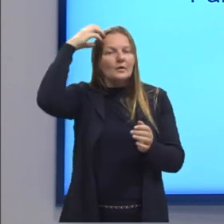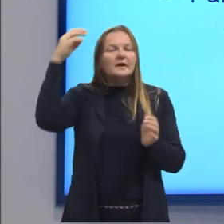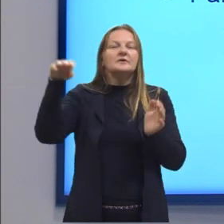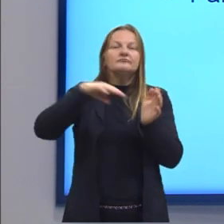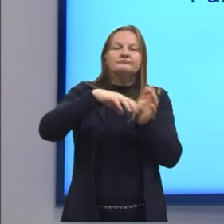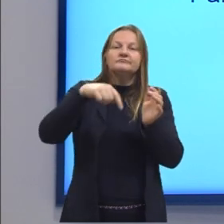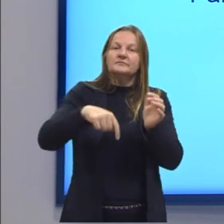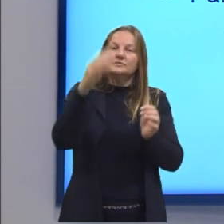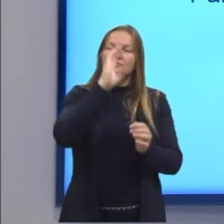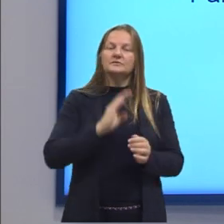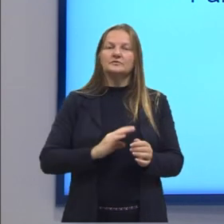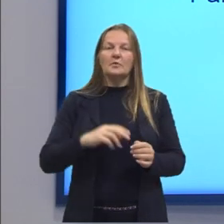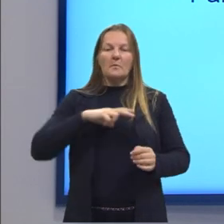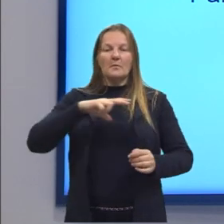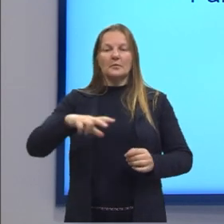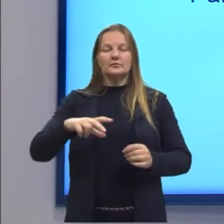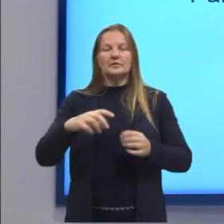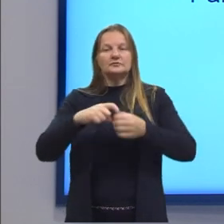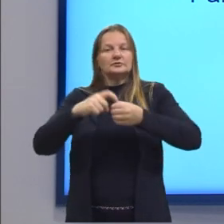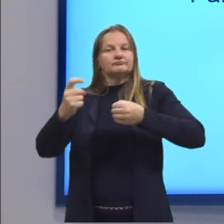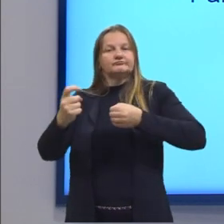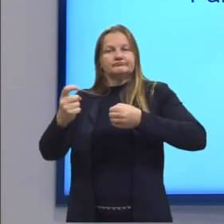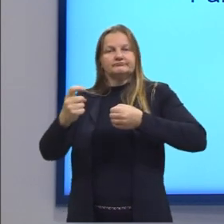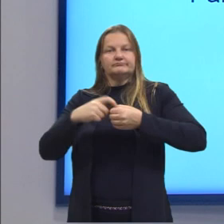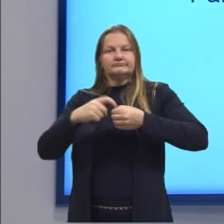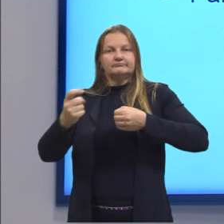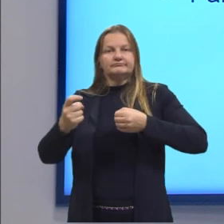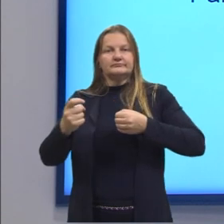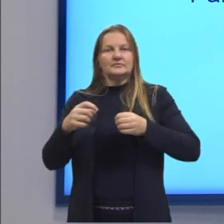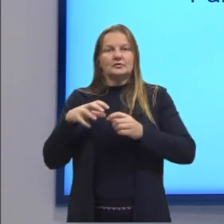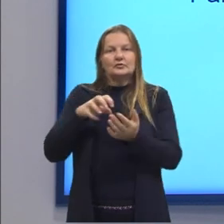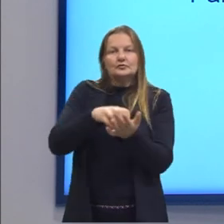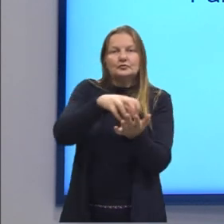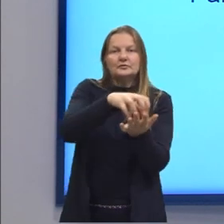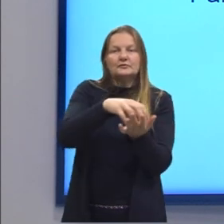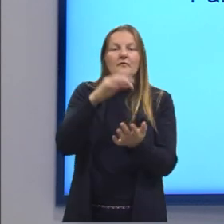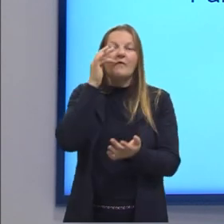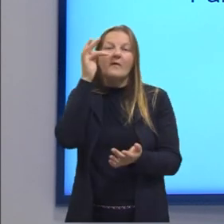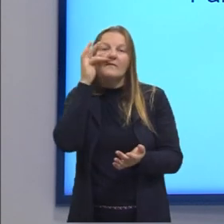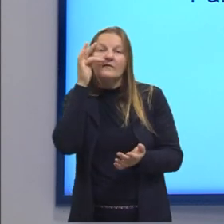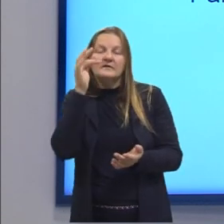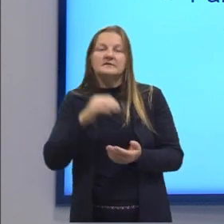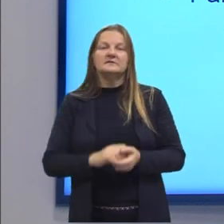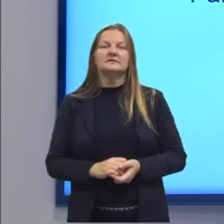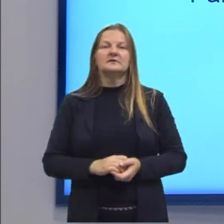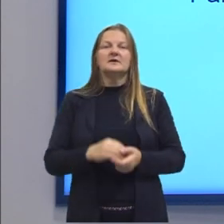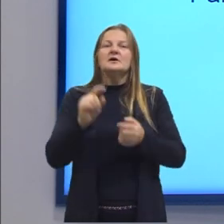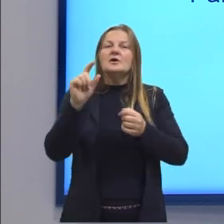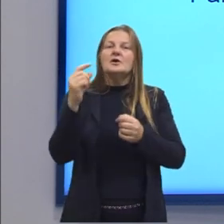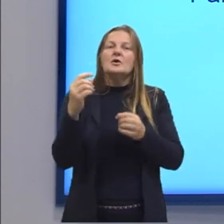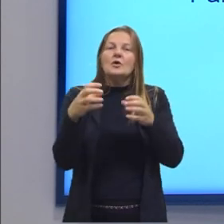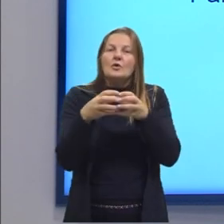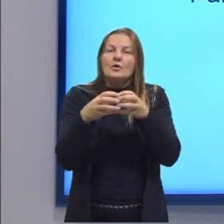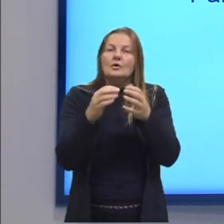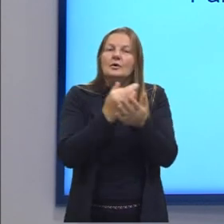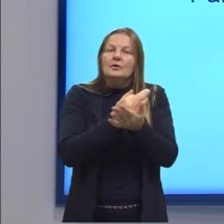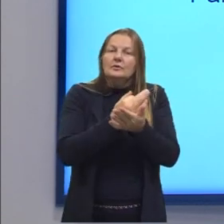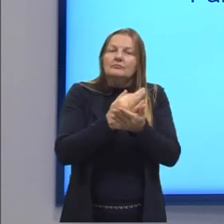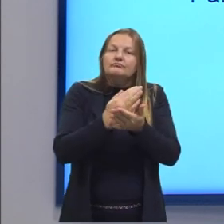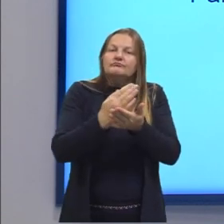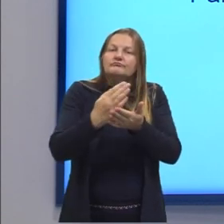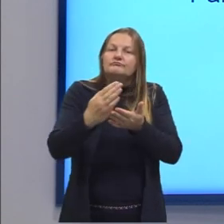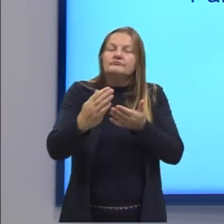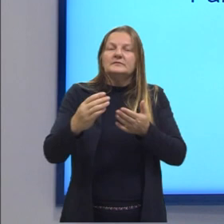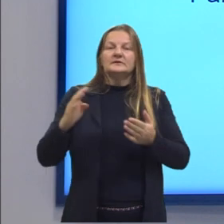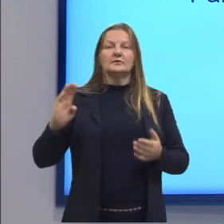1821 Portugal já tinha se liberado né do mini francês e eles começam a burguesia